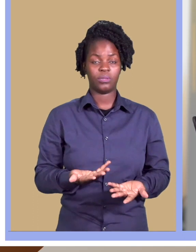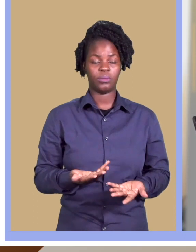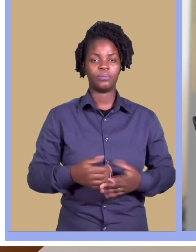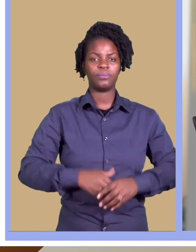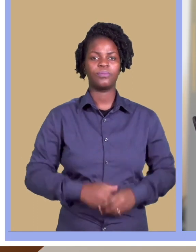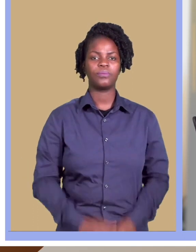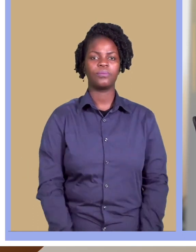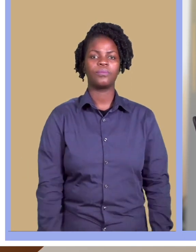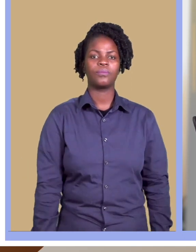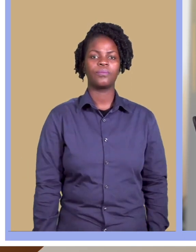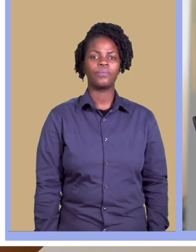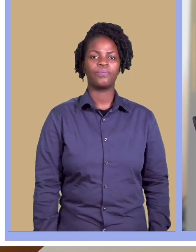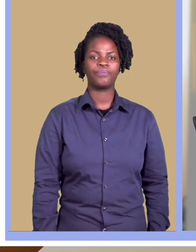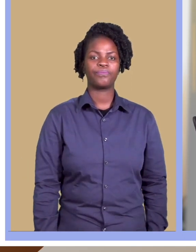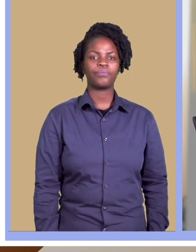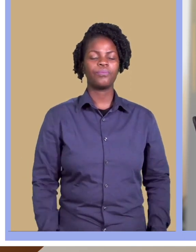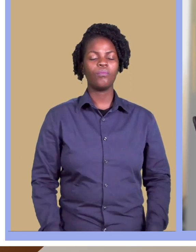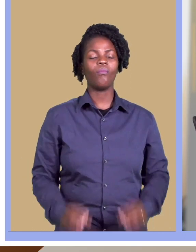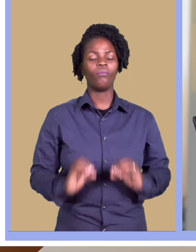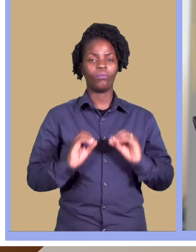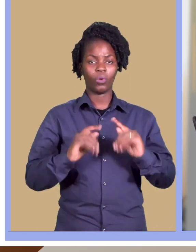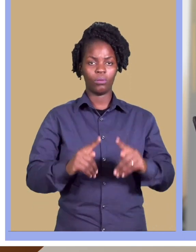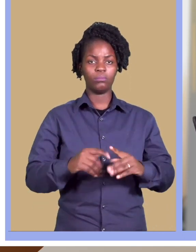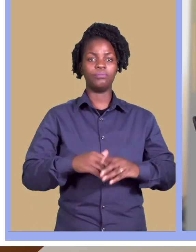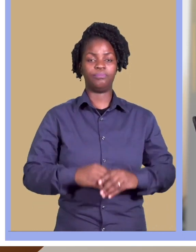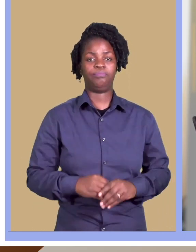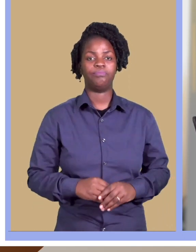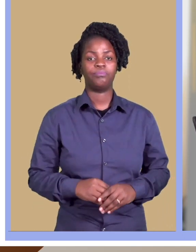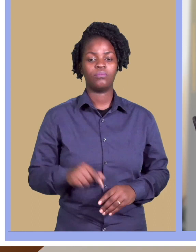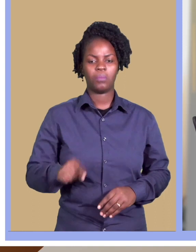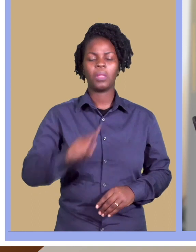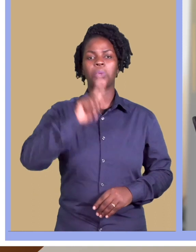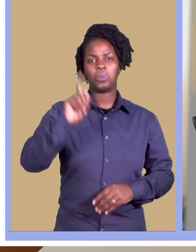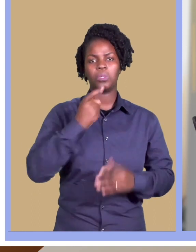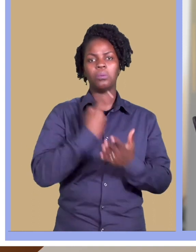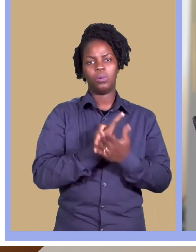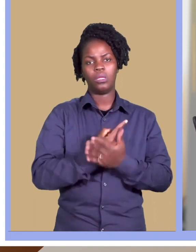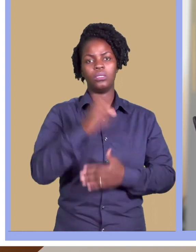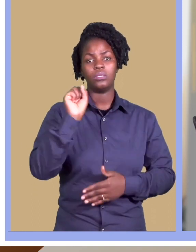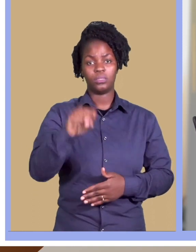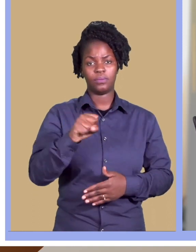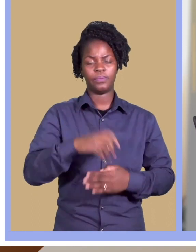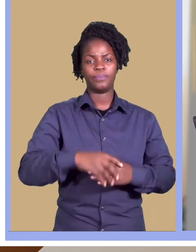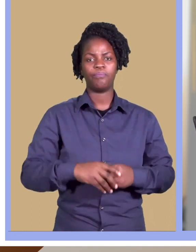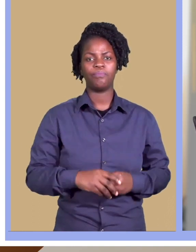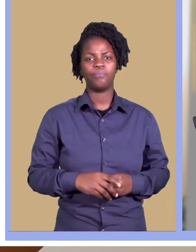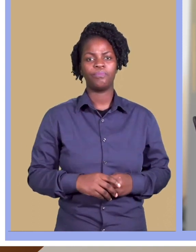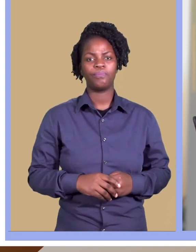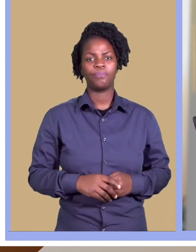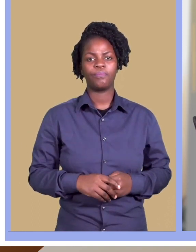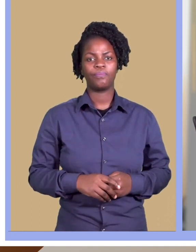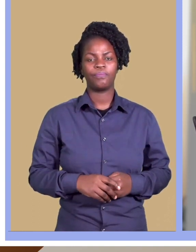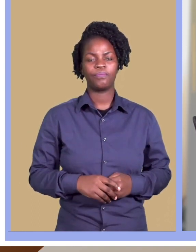no que tem acontecido. Obrigado, Bata. Acho que é uma pergunta importante e que também